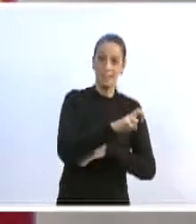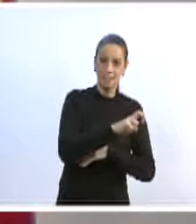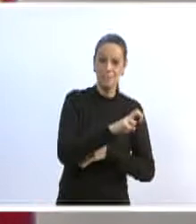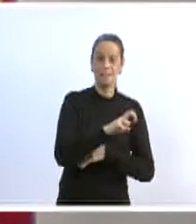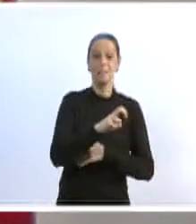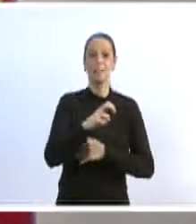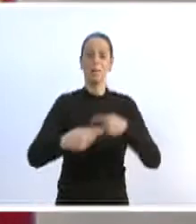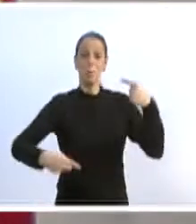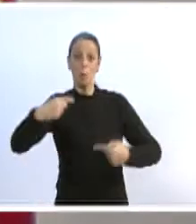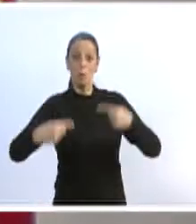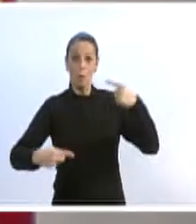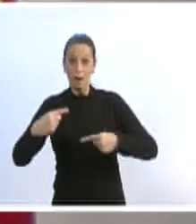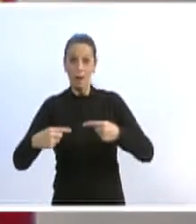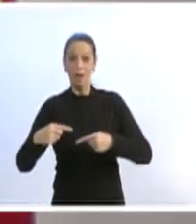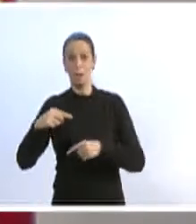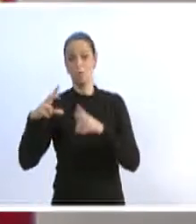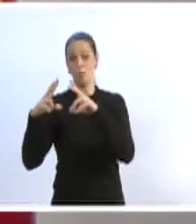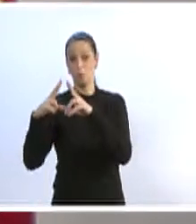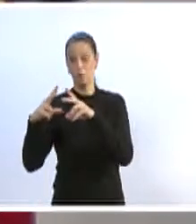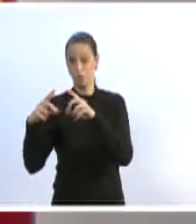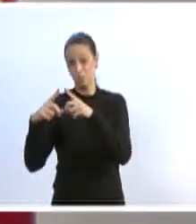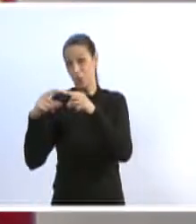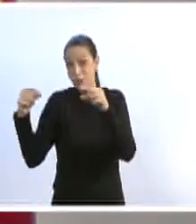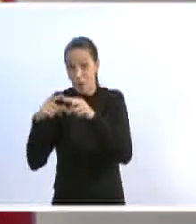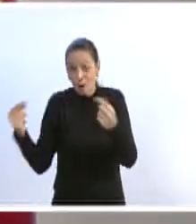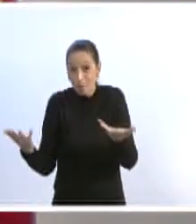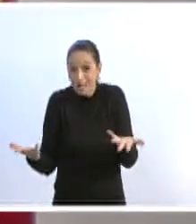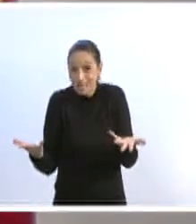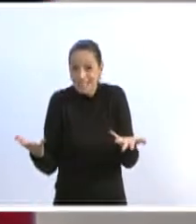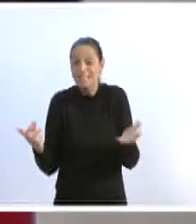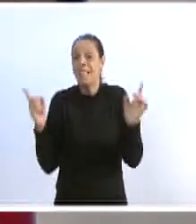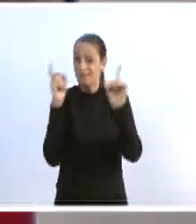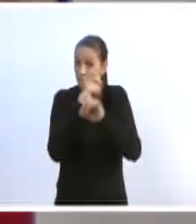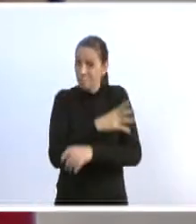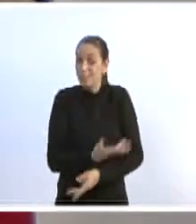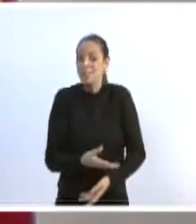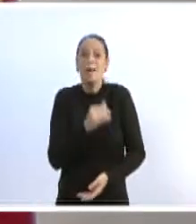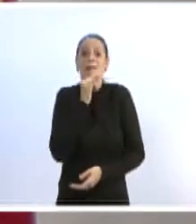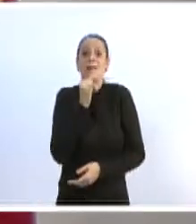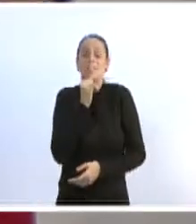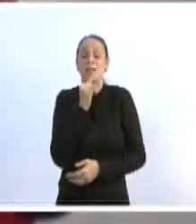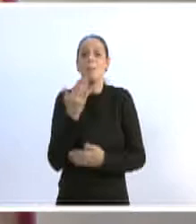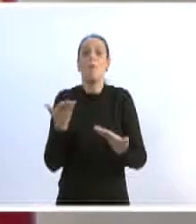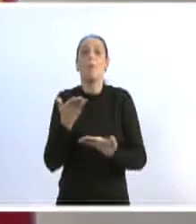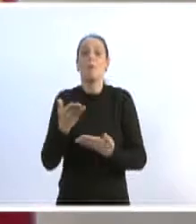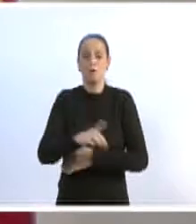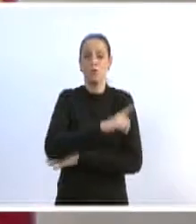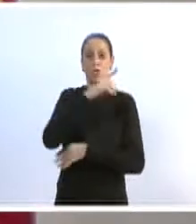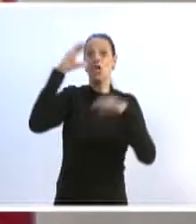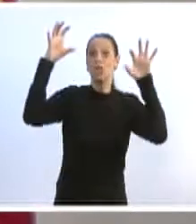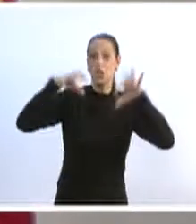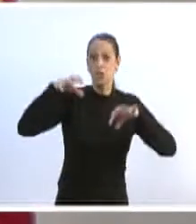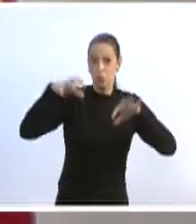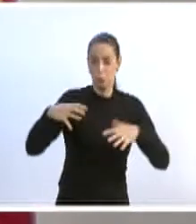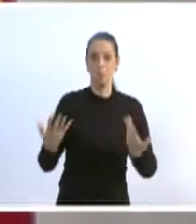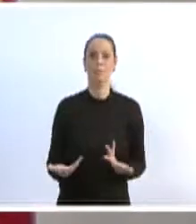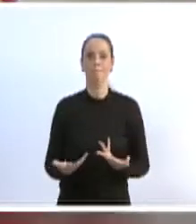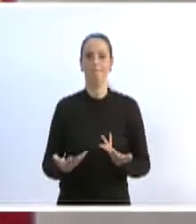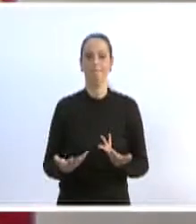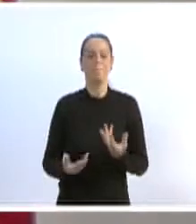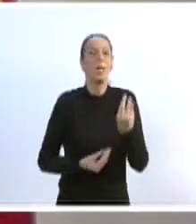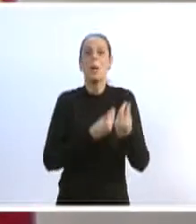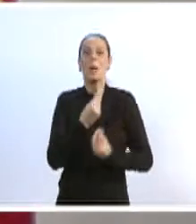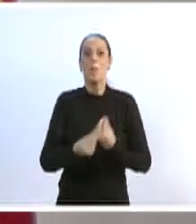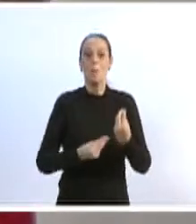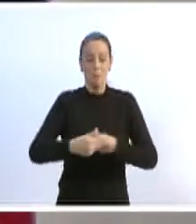feito ninguém vai um dia como hoje estacionar o aqui pra fazer com ele vai no shopping então aqui tem que reagir